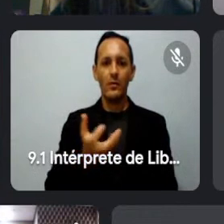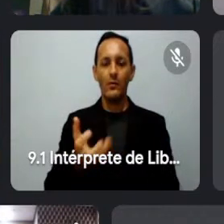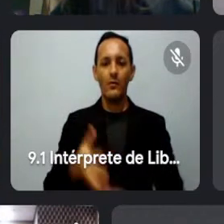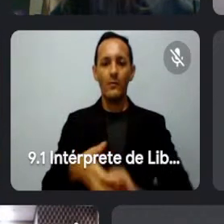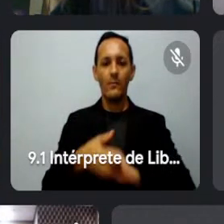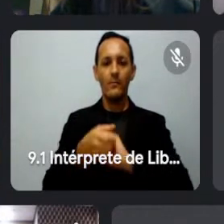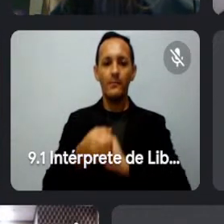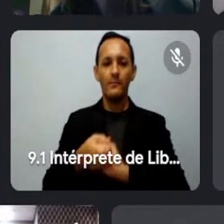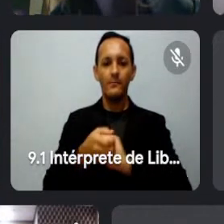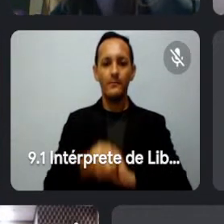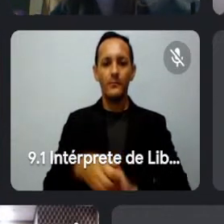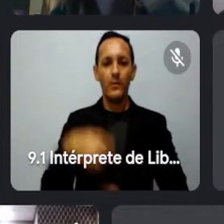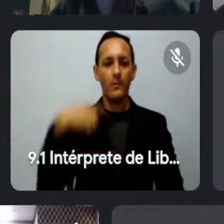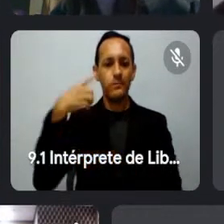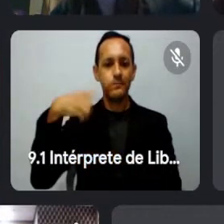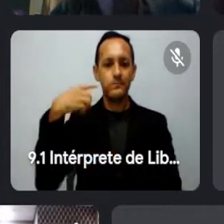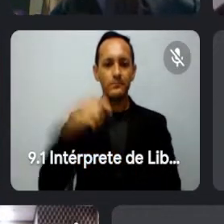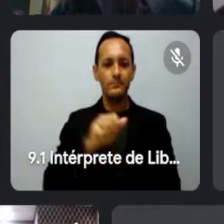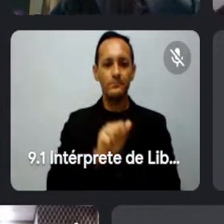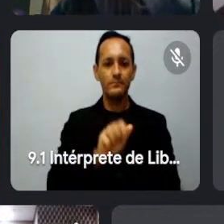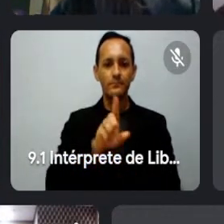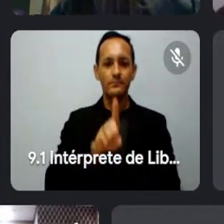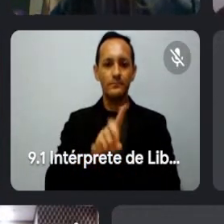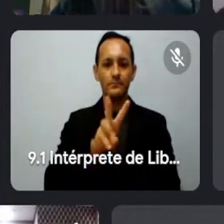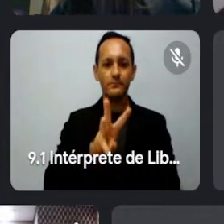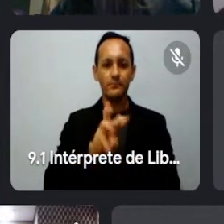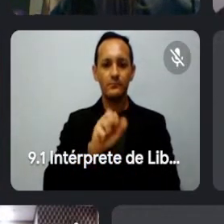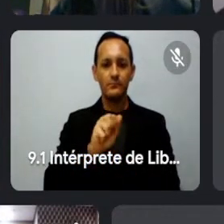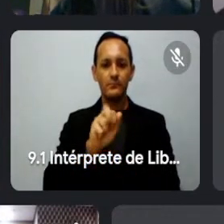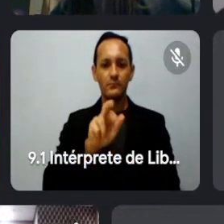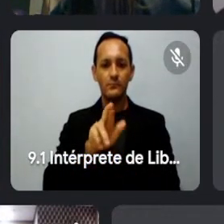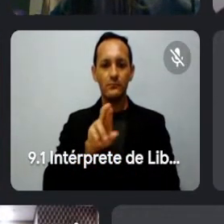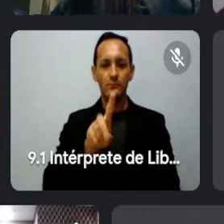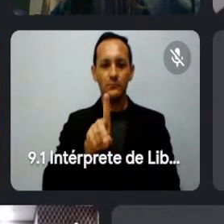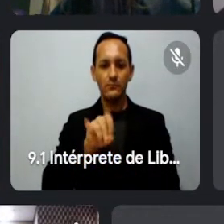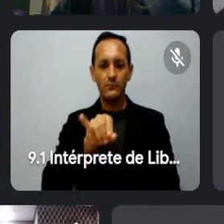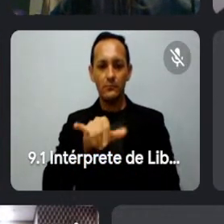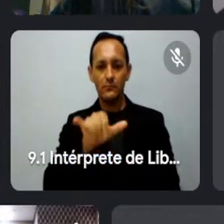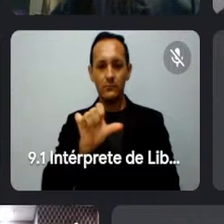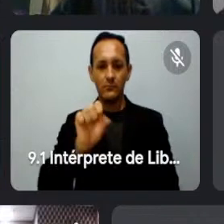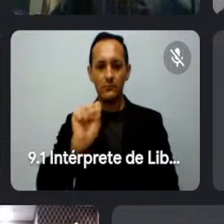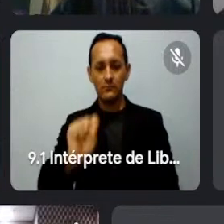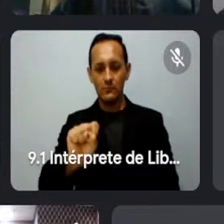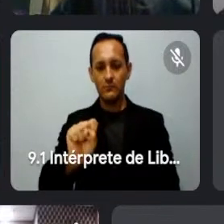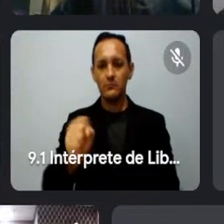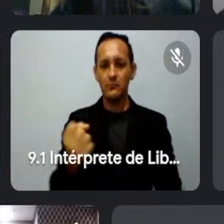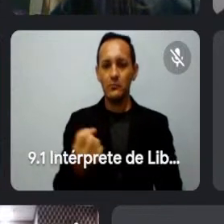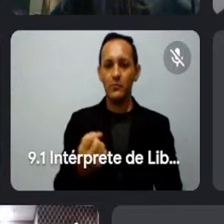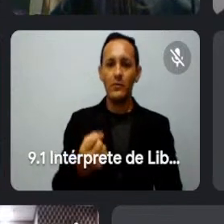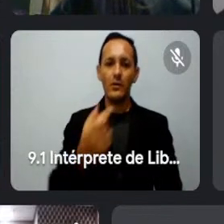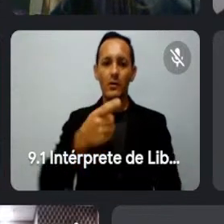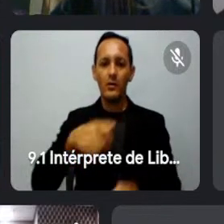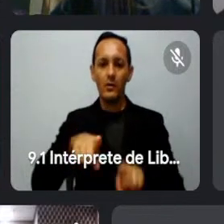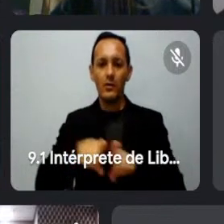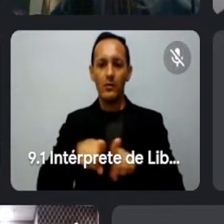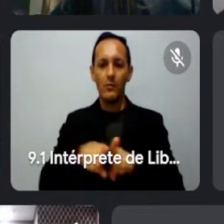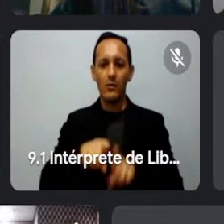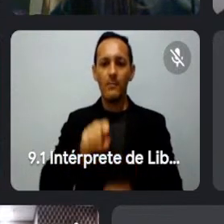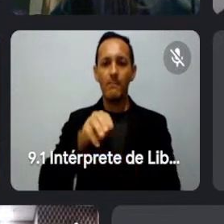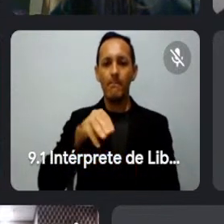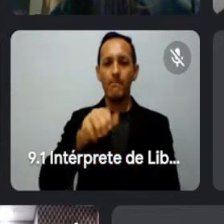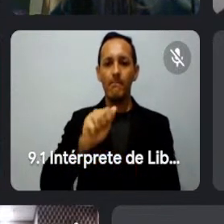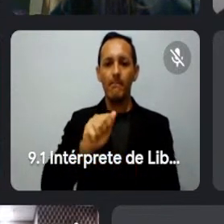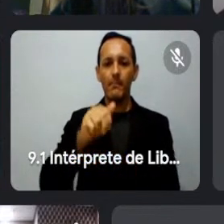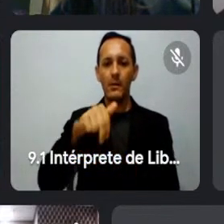tona de vários pela pela sustentação do autor masami tá bem o norte